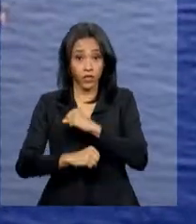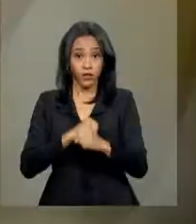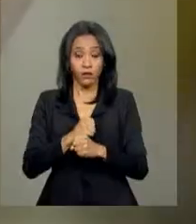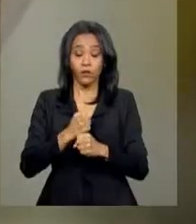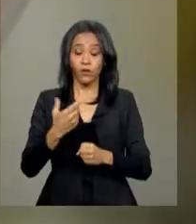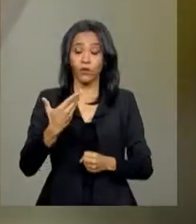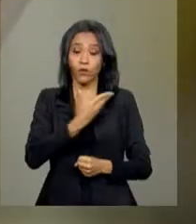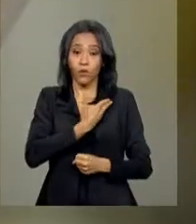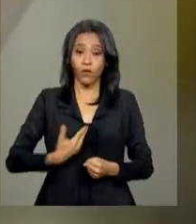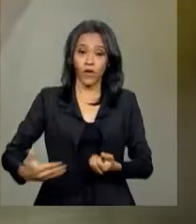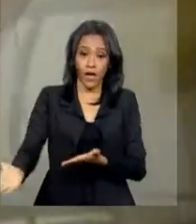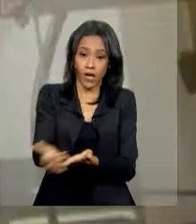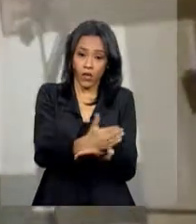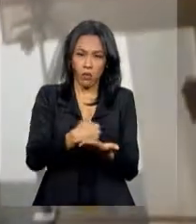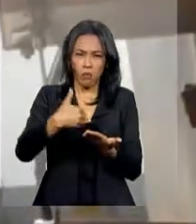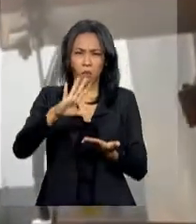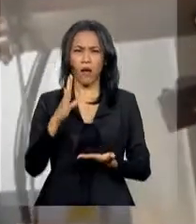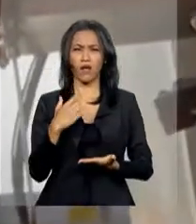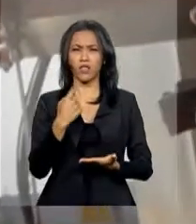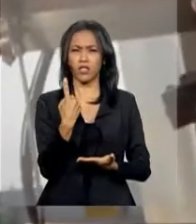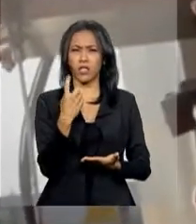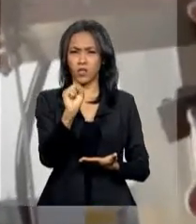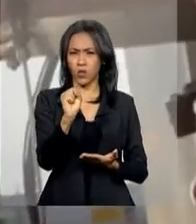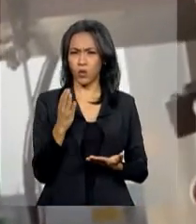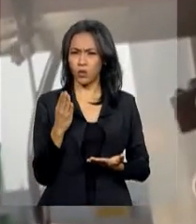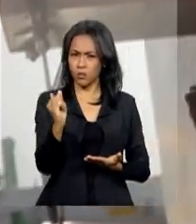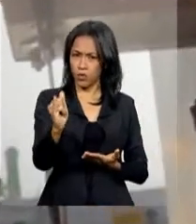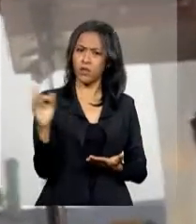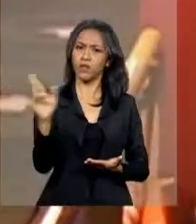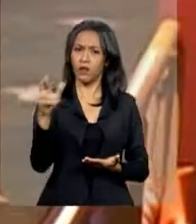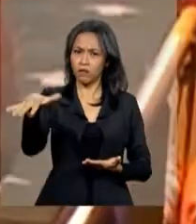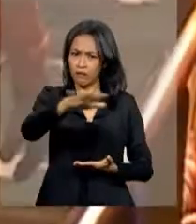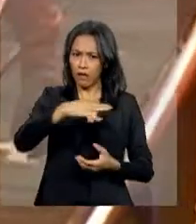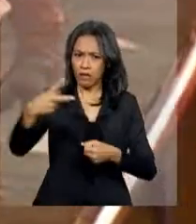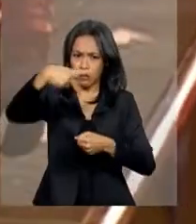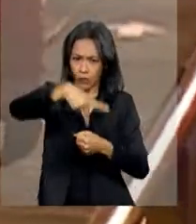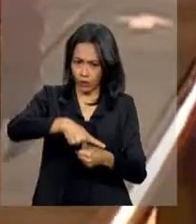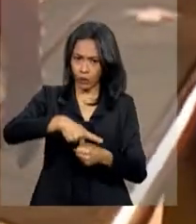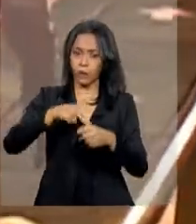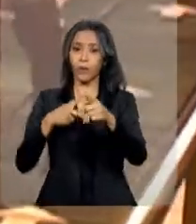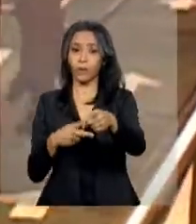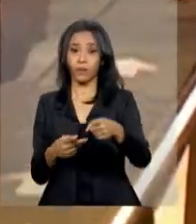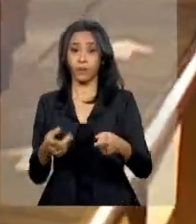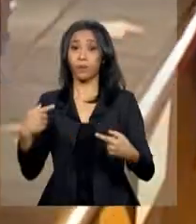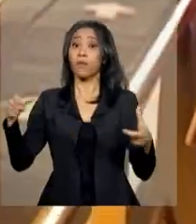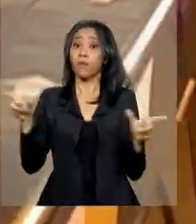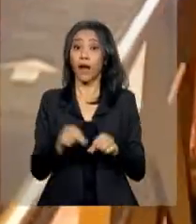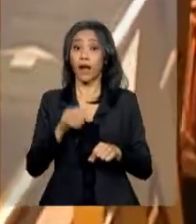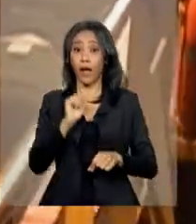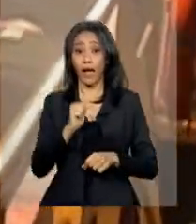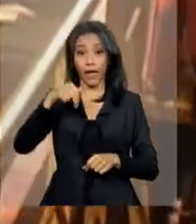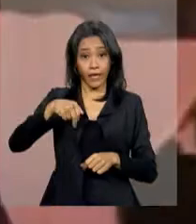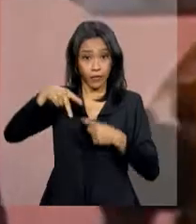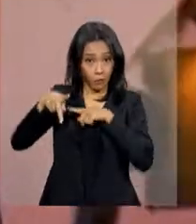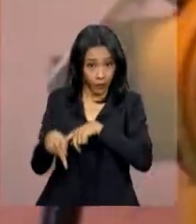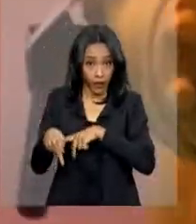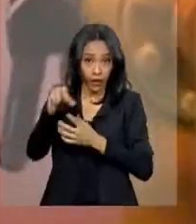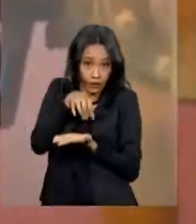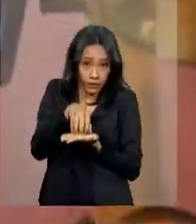18 bilhões de reais em leilões de blocos de petróleo para a np a diversidade de empresas